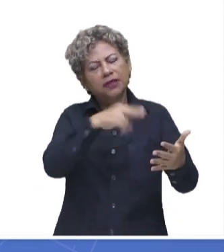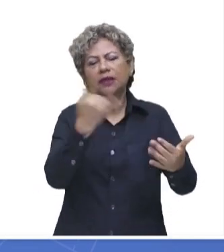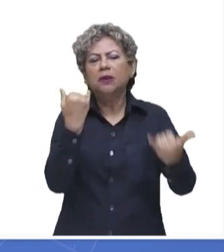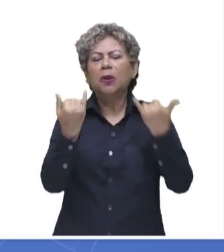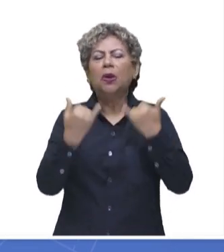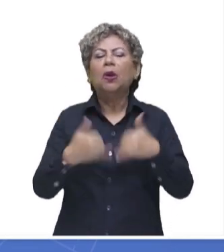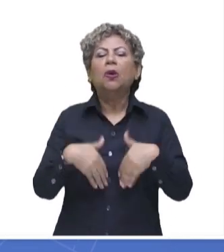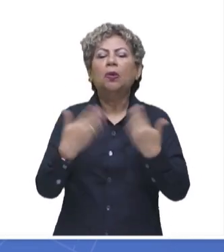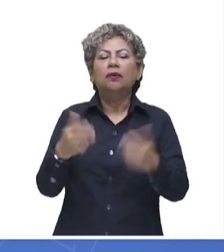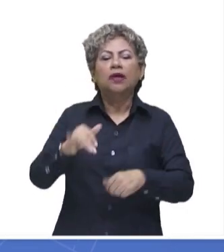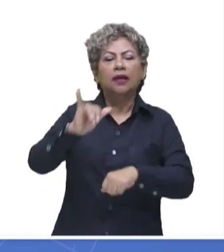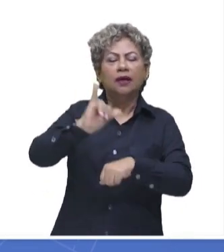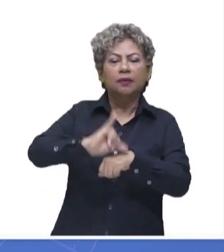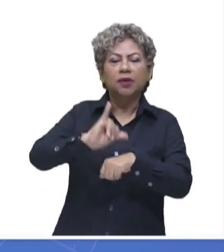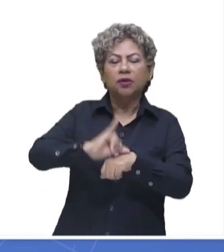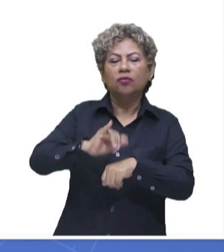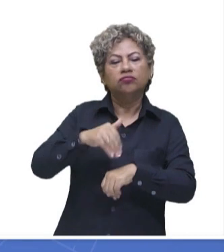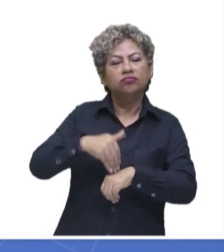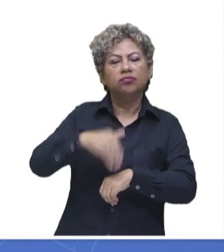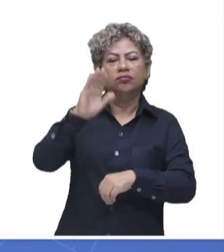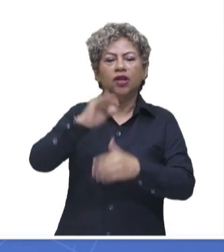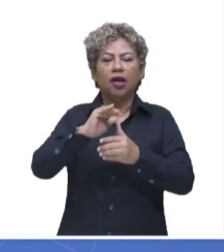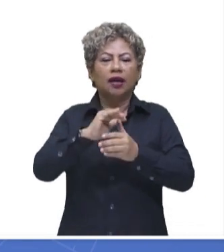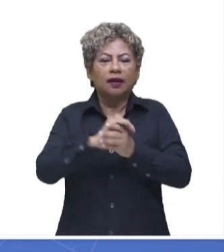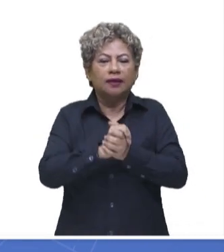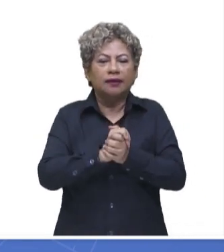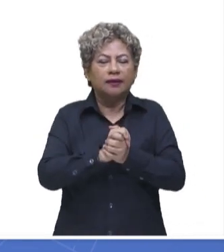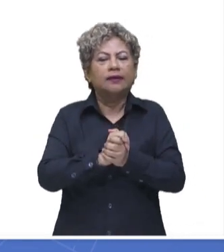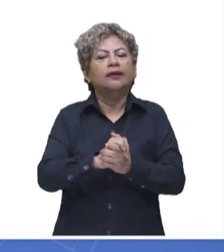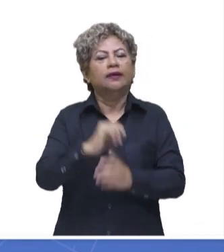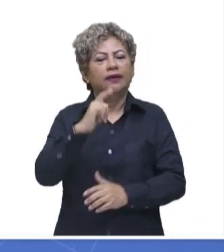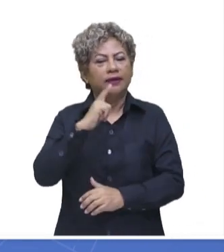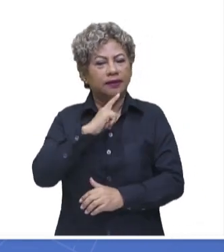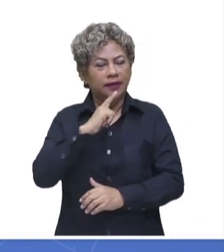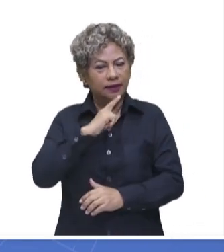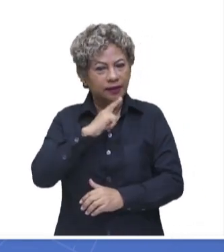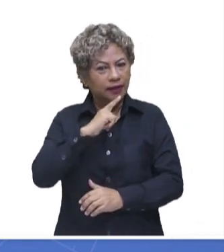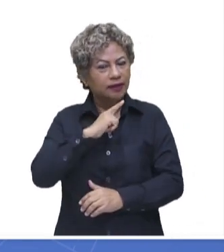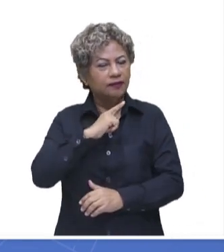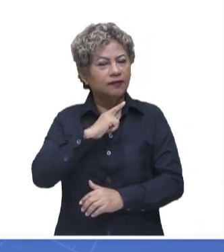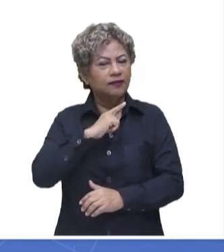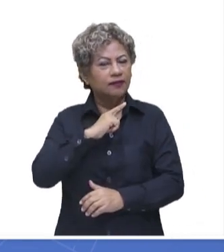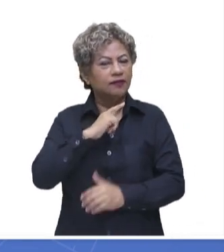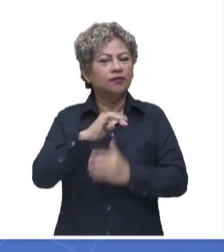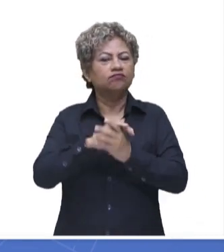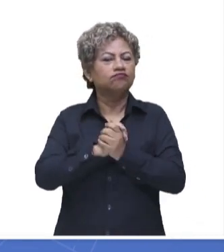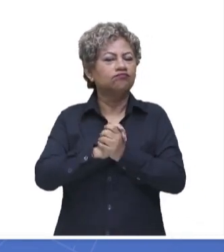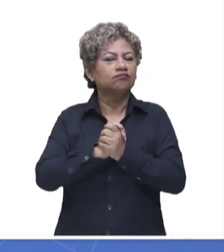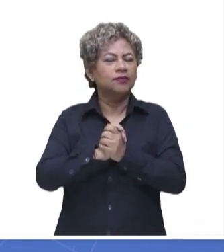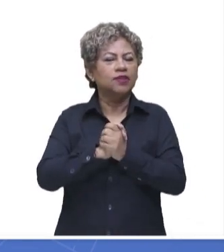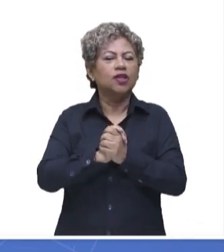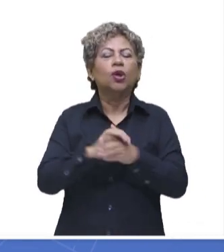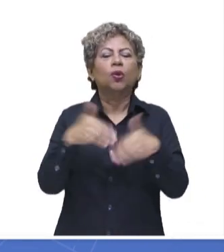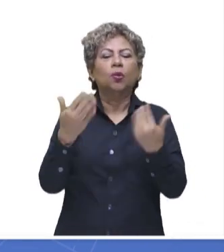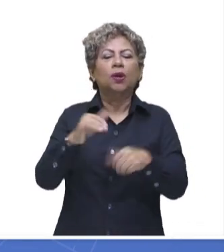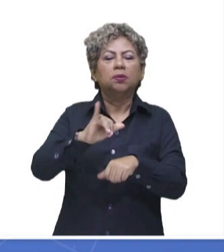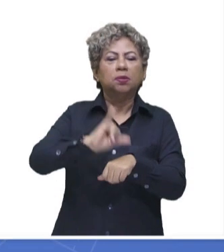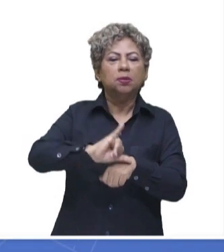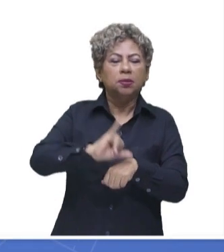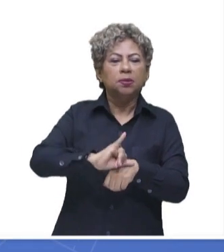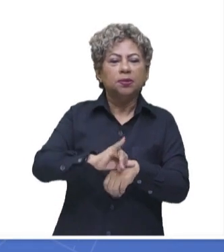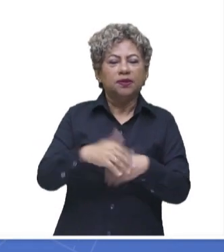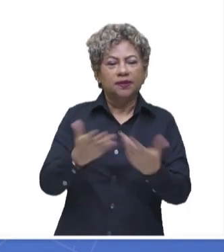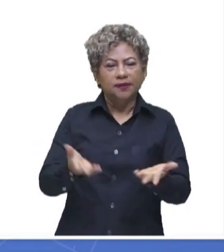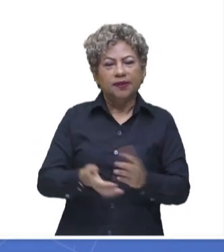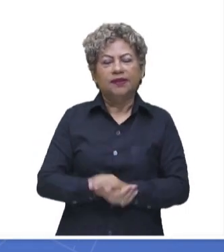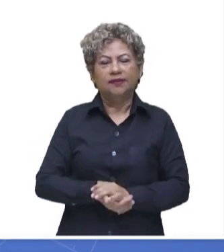registrou o maior número de casamentos, né, de registros aí de casamentos.